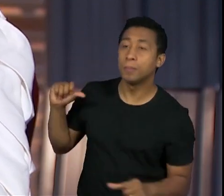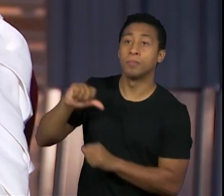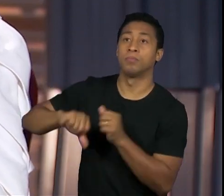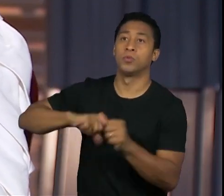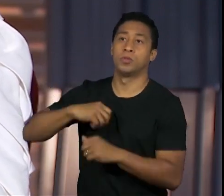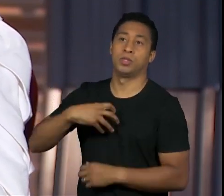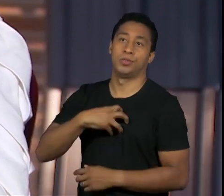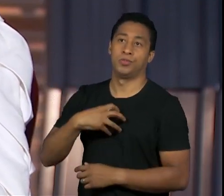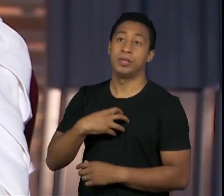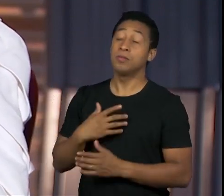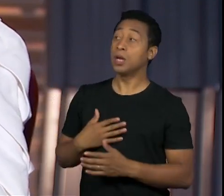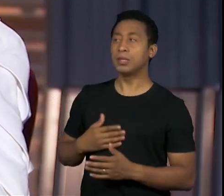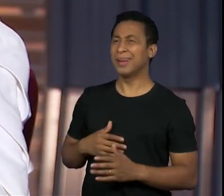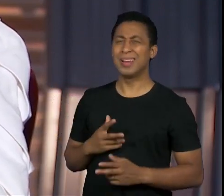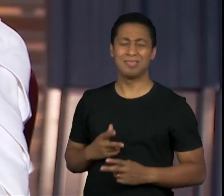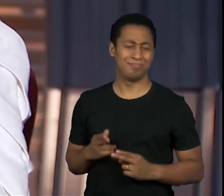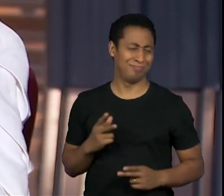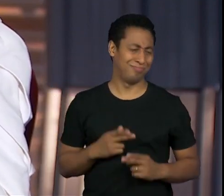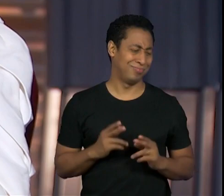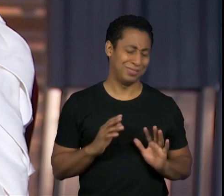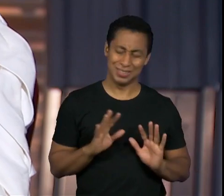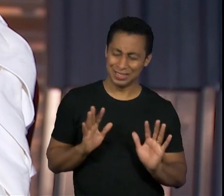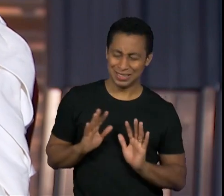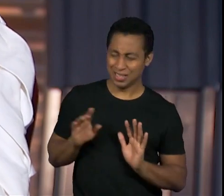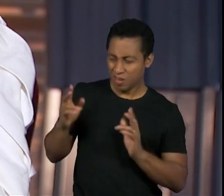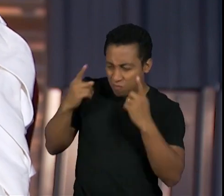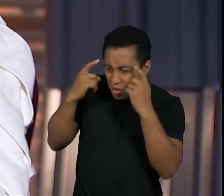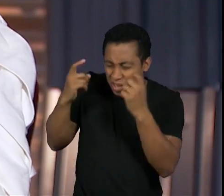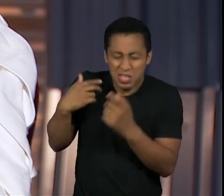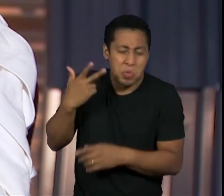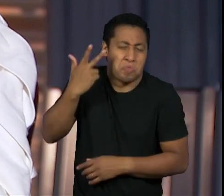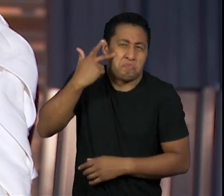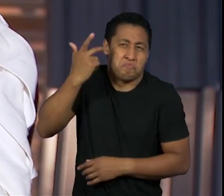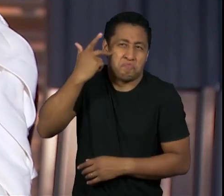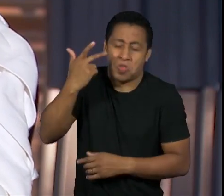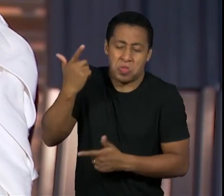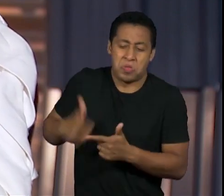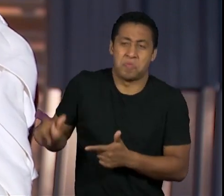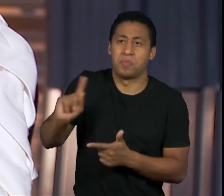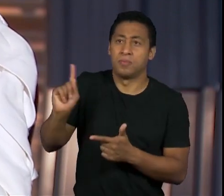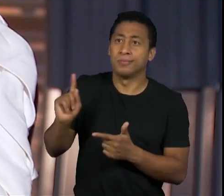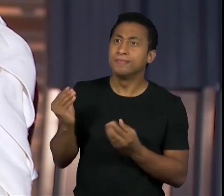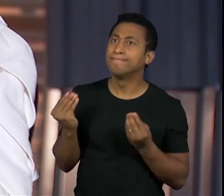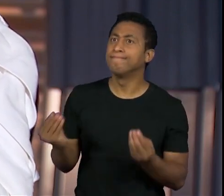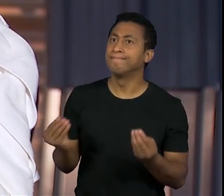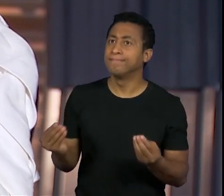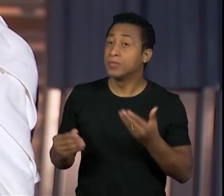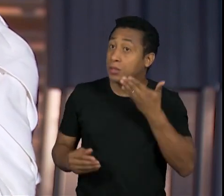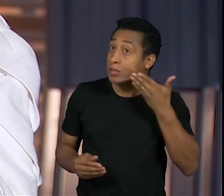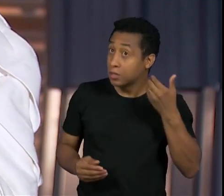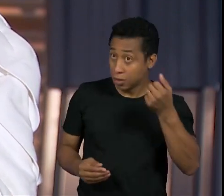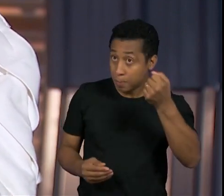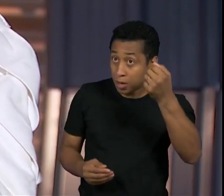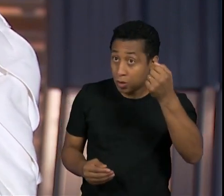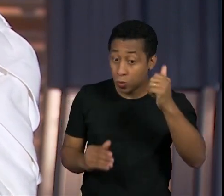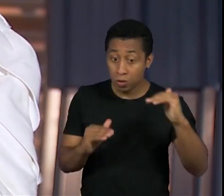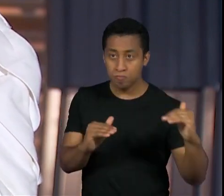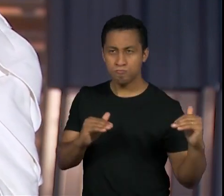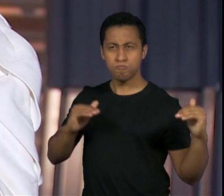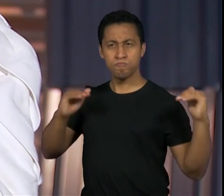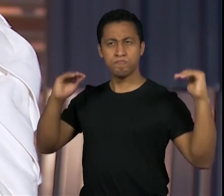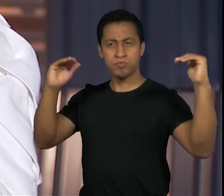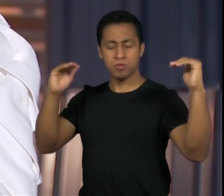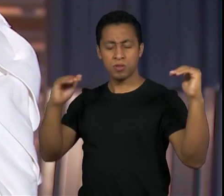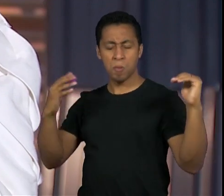gente finge que não tem relevância nenhuma. Mas na hora da imposição da branquitude como elemento de excelência, não apenas de